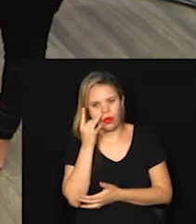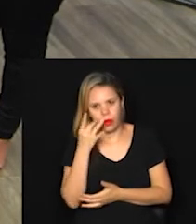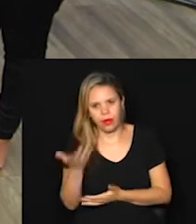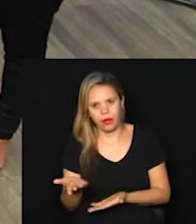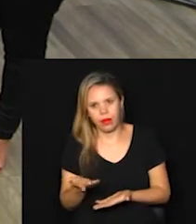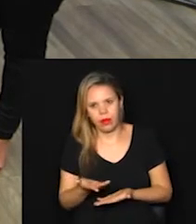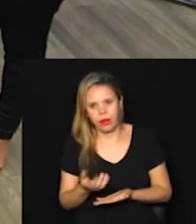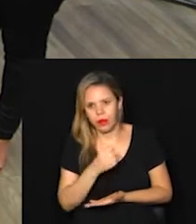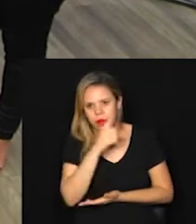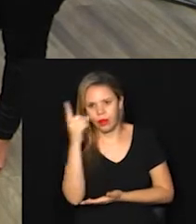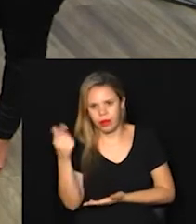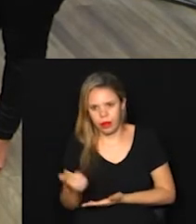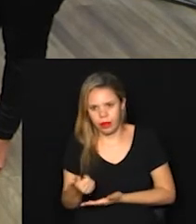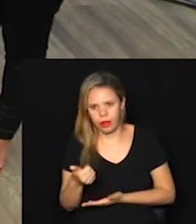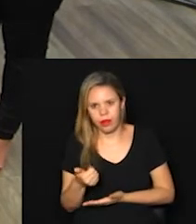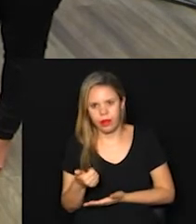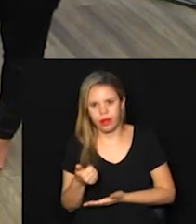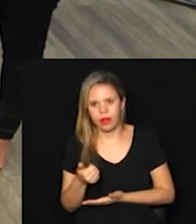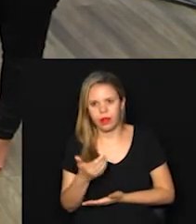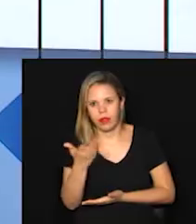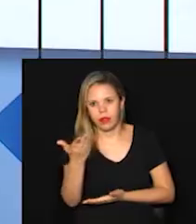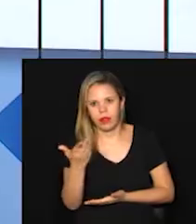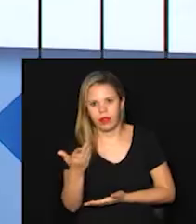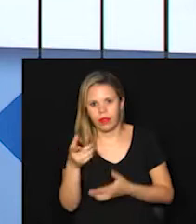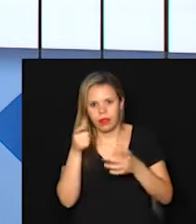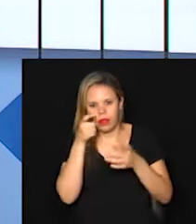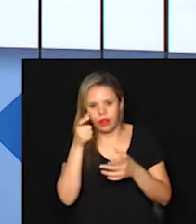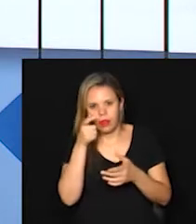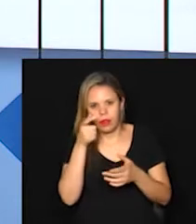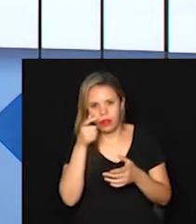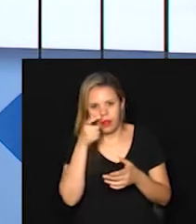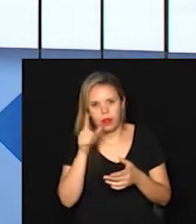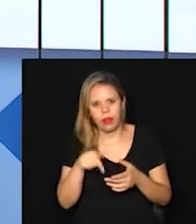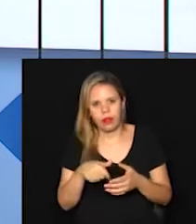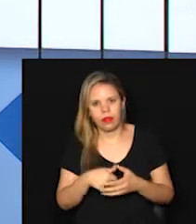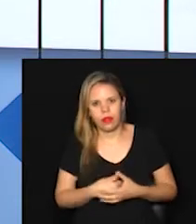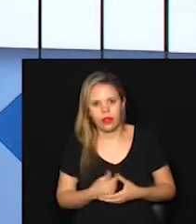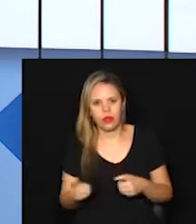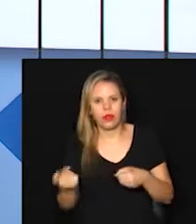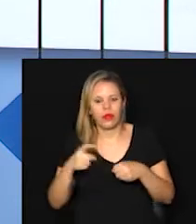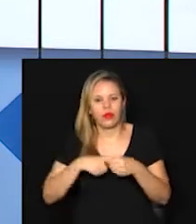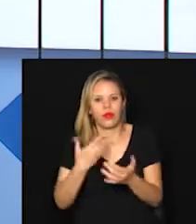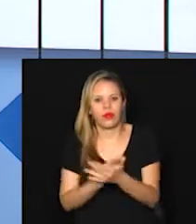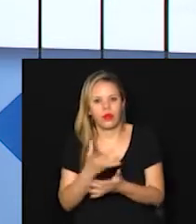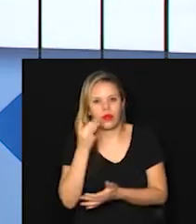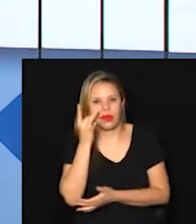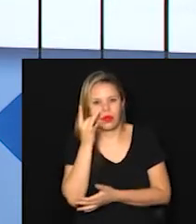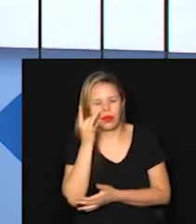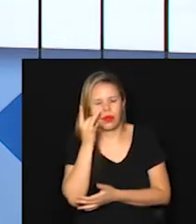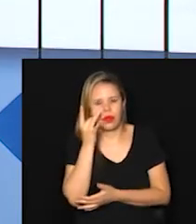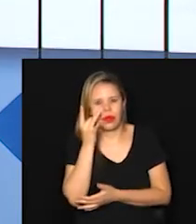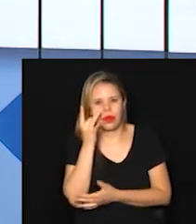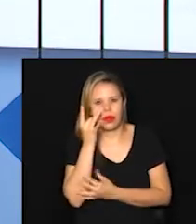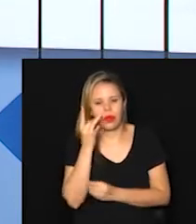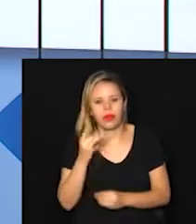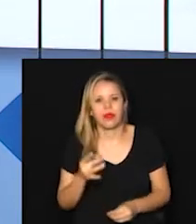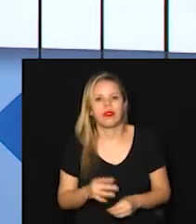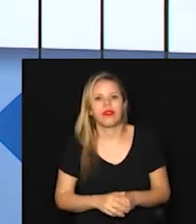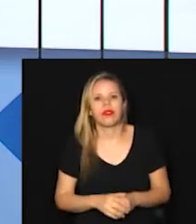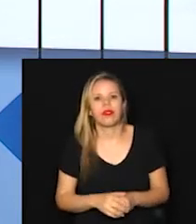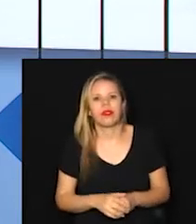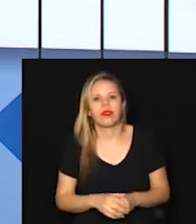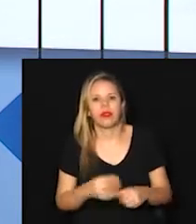né? Bom dia. Bom dia você que nos assiste. Isso mesmo, retorno das aulas presenciais para a